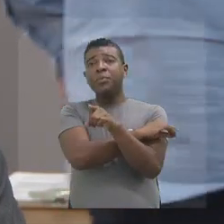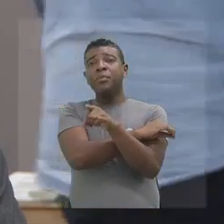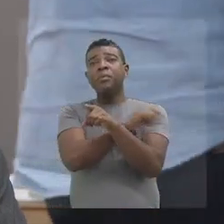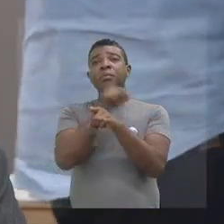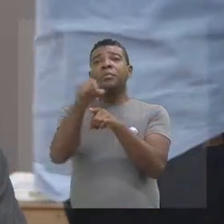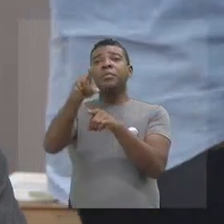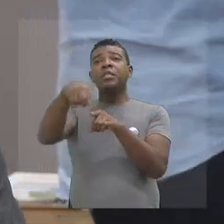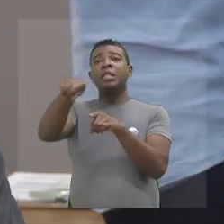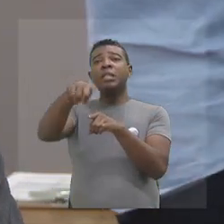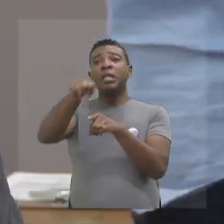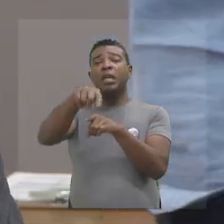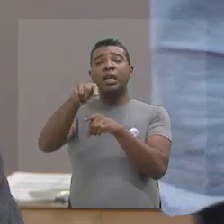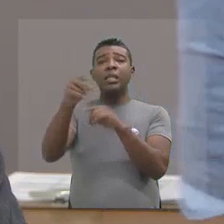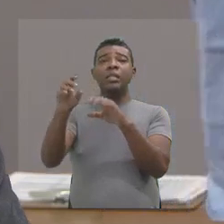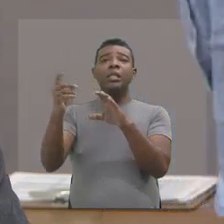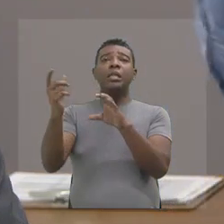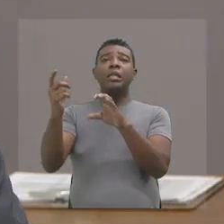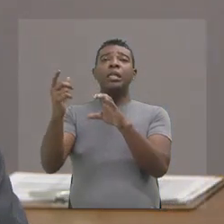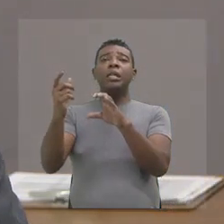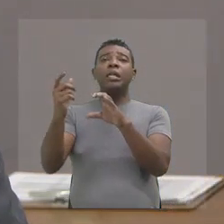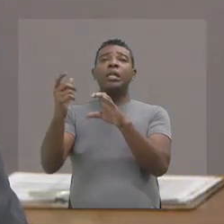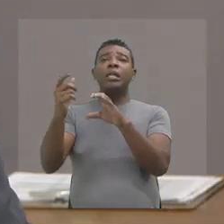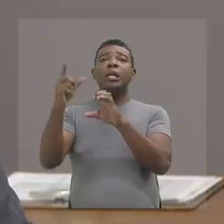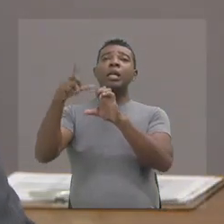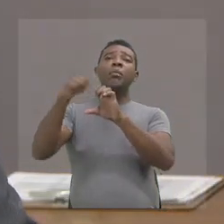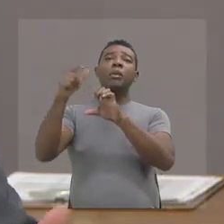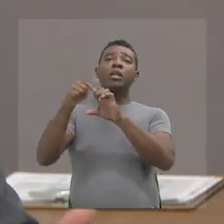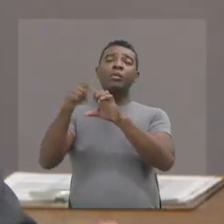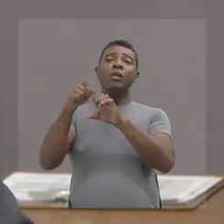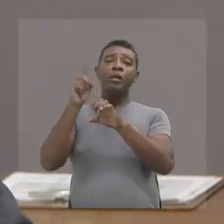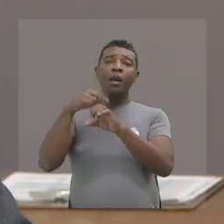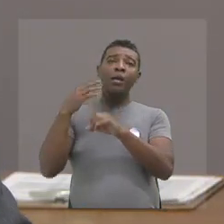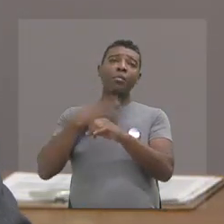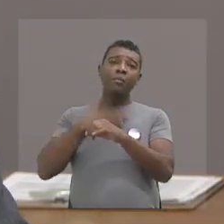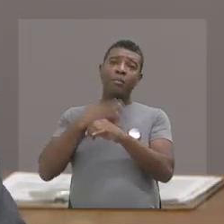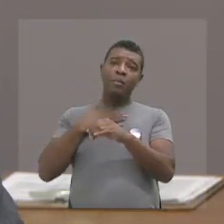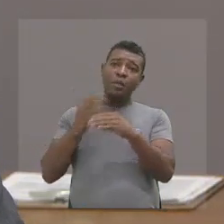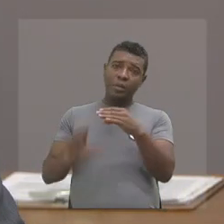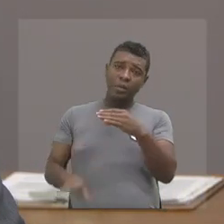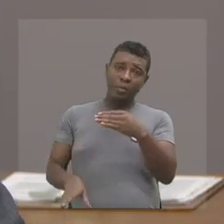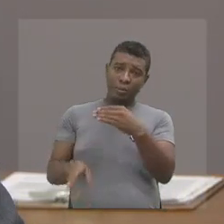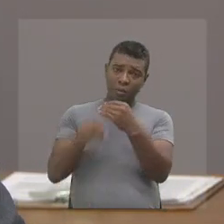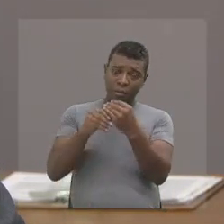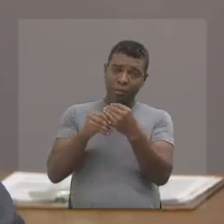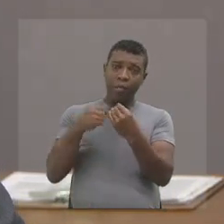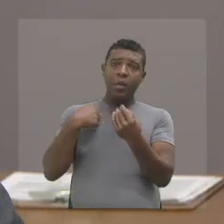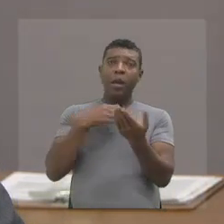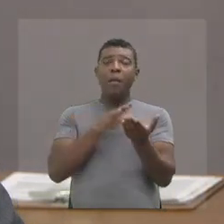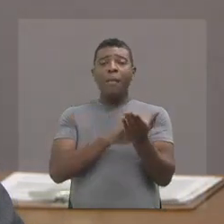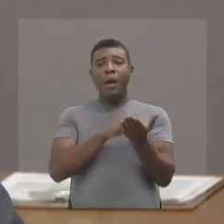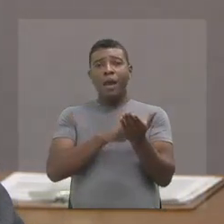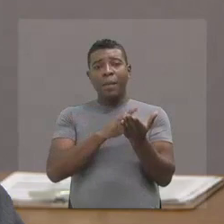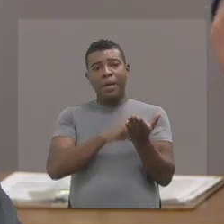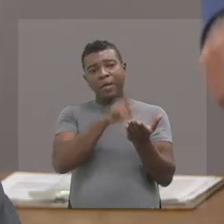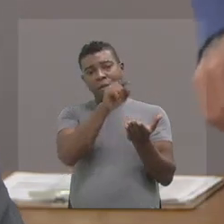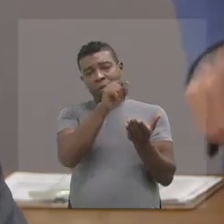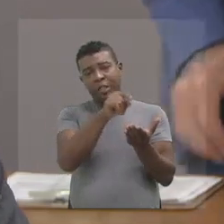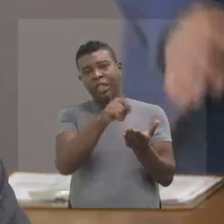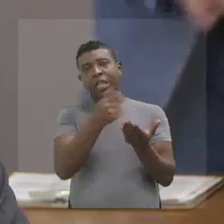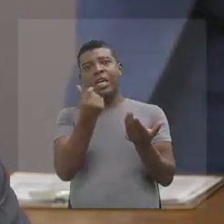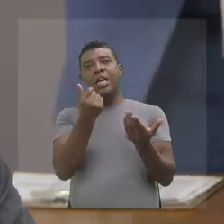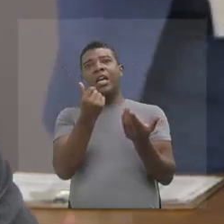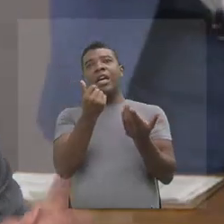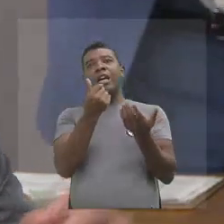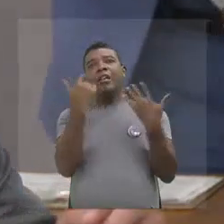nesses Empreendimentos Essas são as minhas contribuições que era parabenizar secretária e título já falei